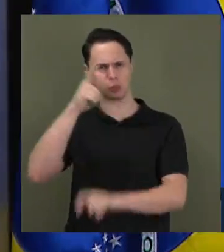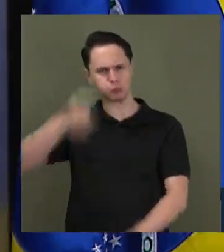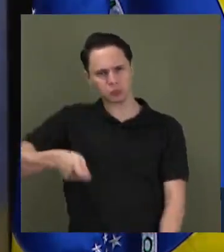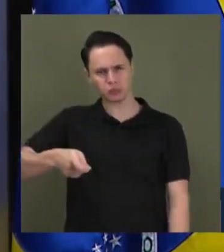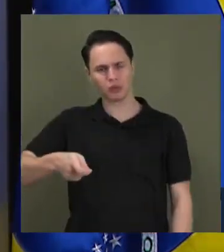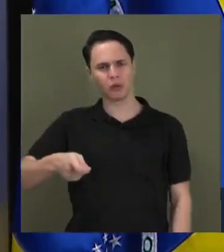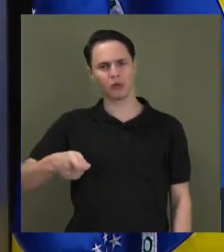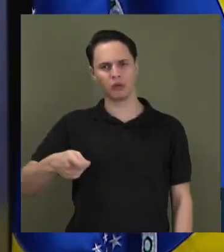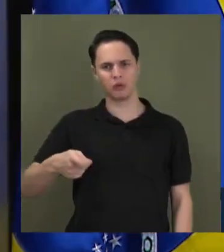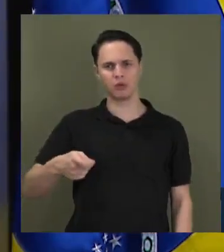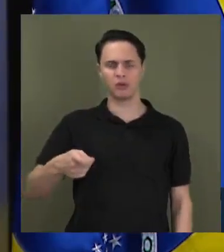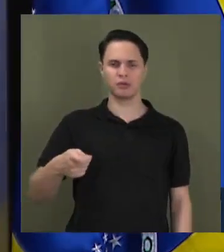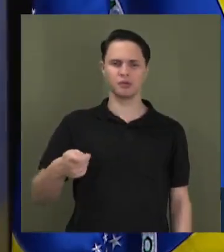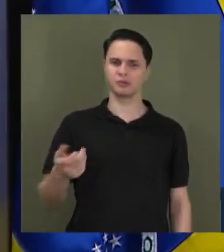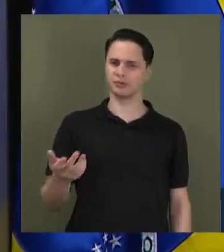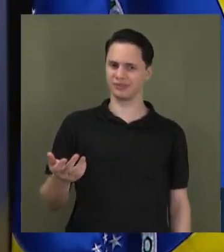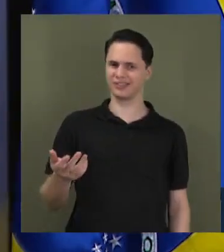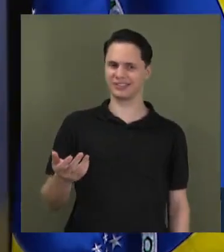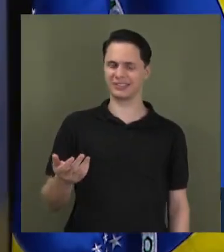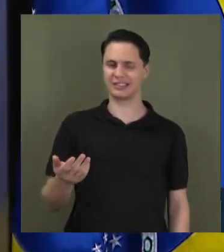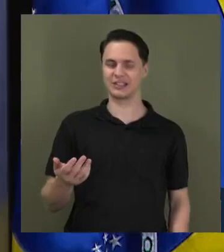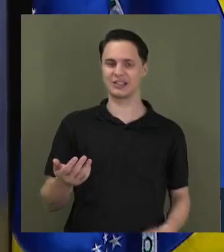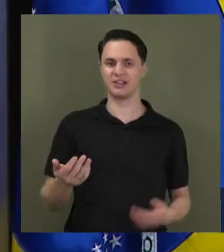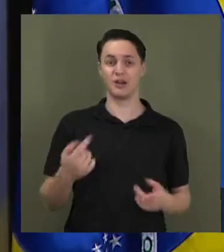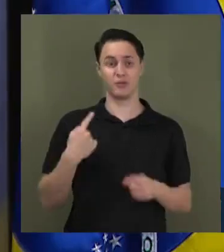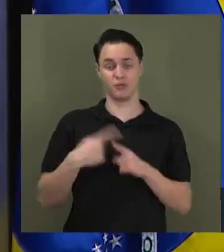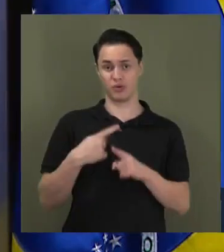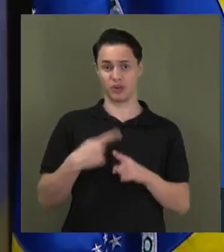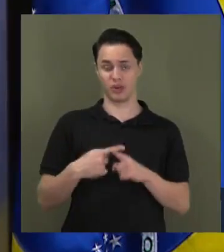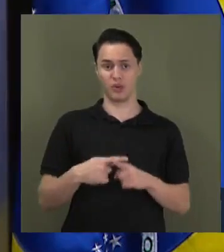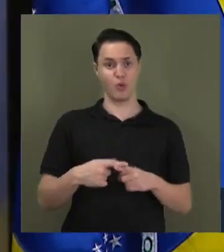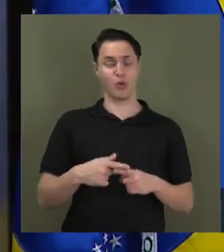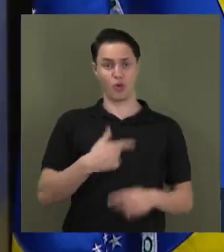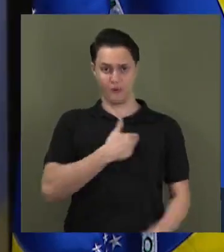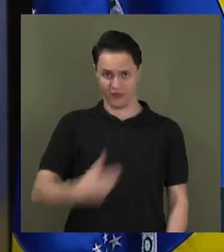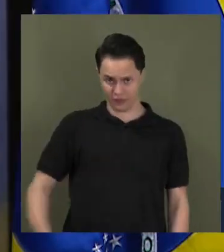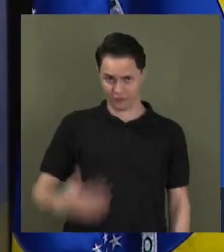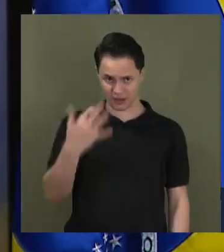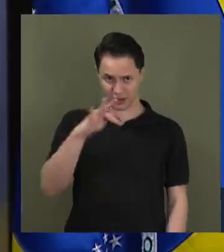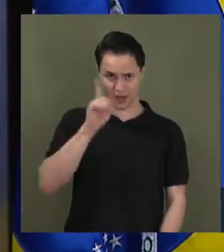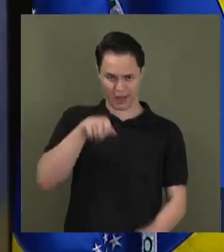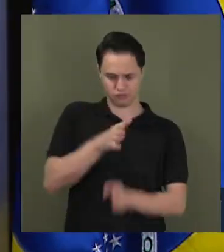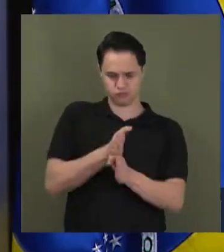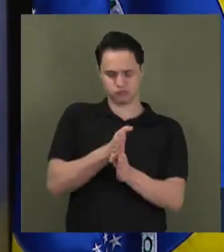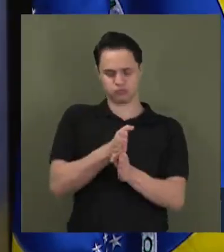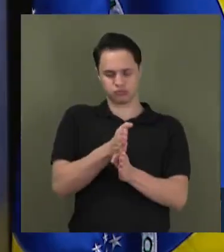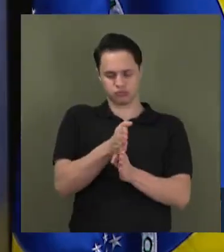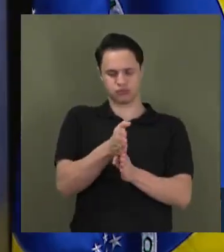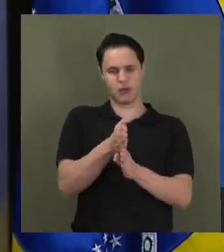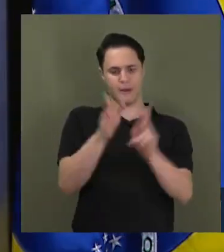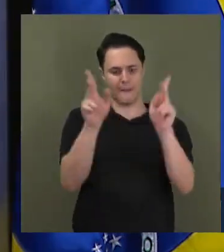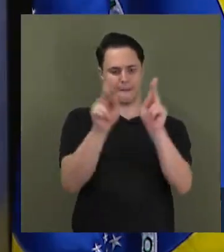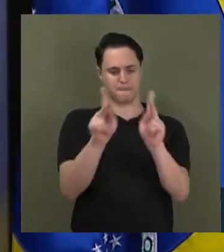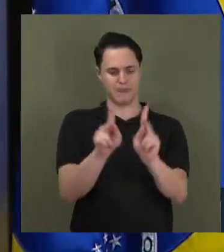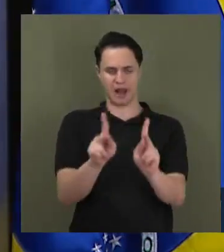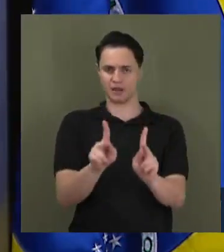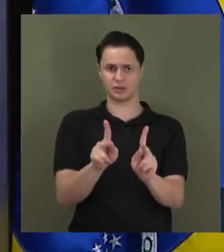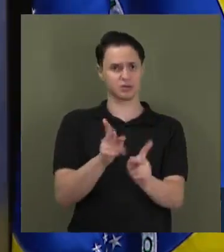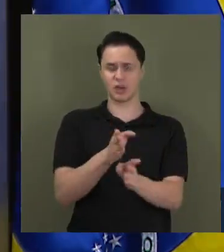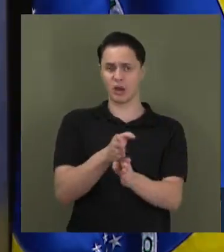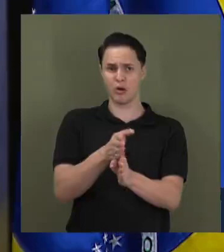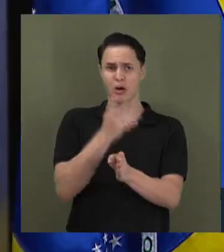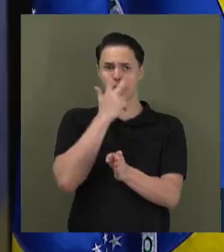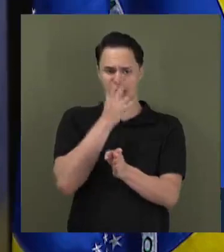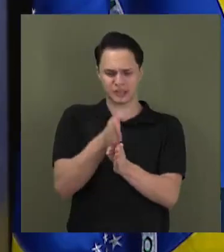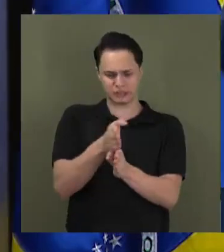Porque não tem sido essa a posição adotada pelo governo federal, que prioriza relações diplomáticas com